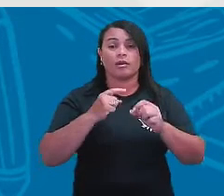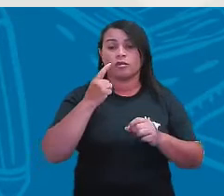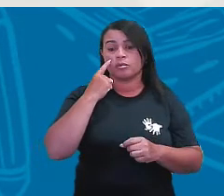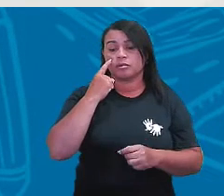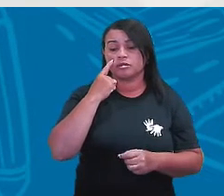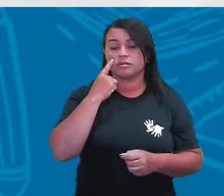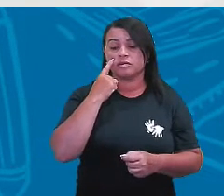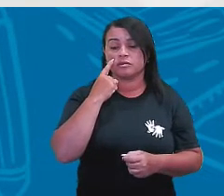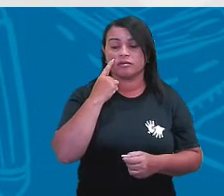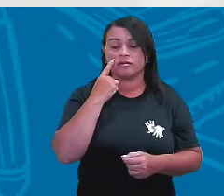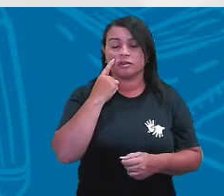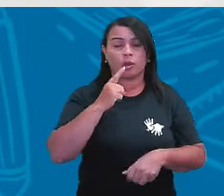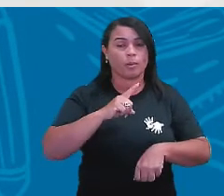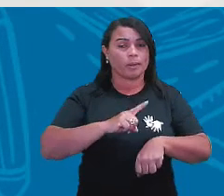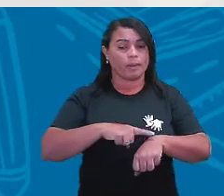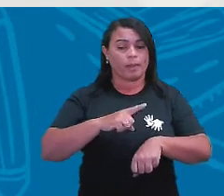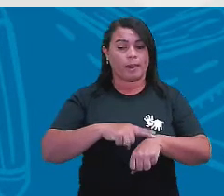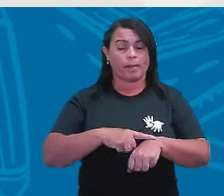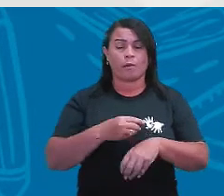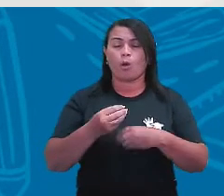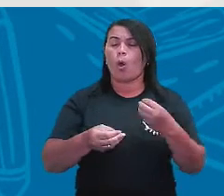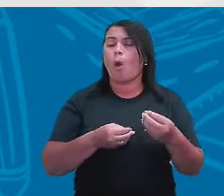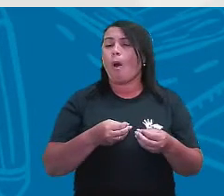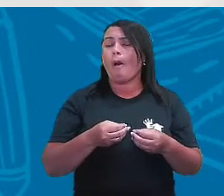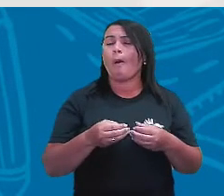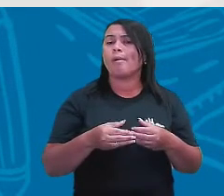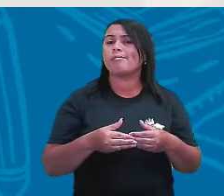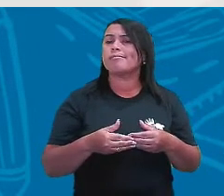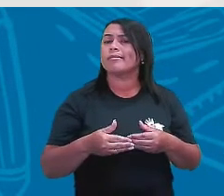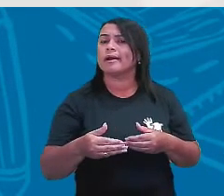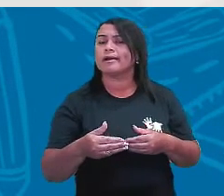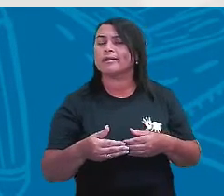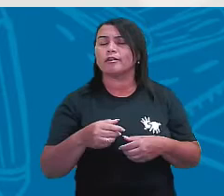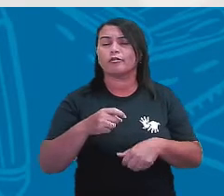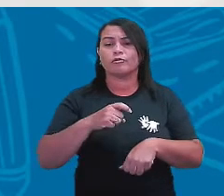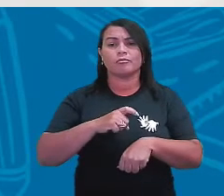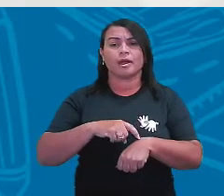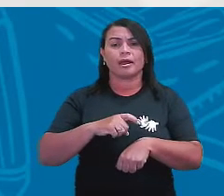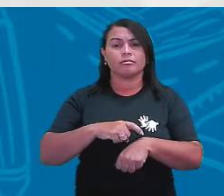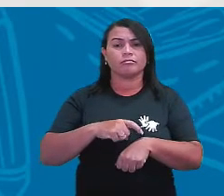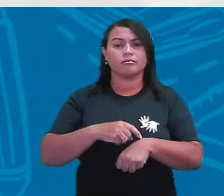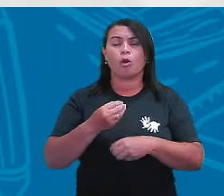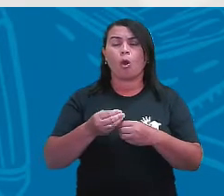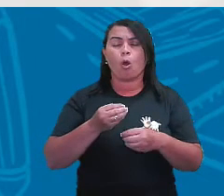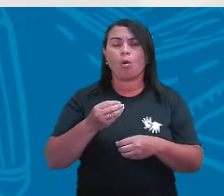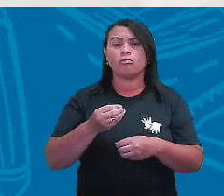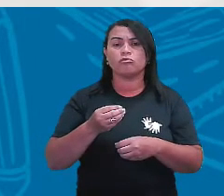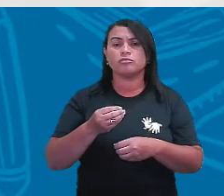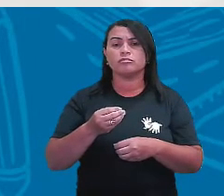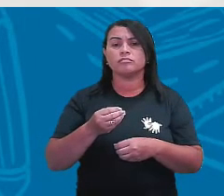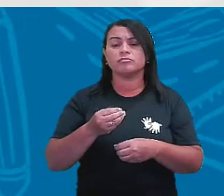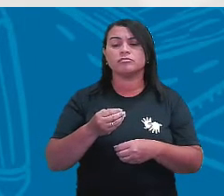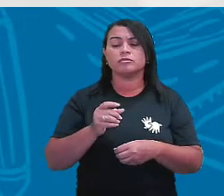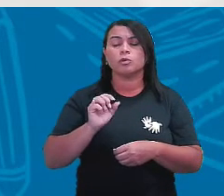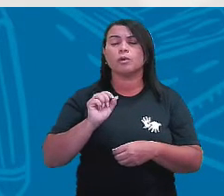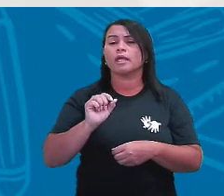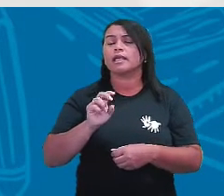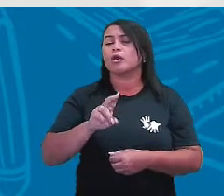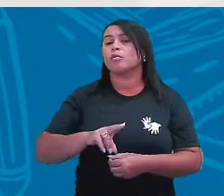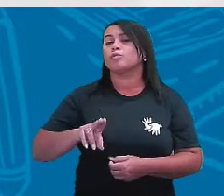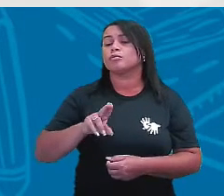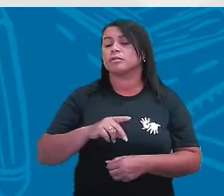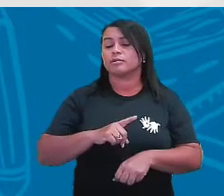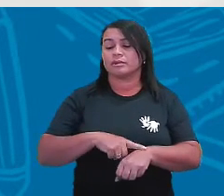as medidas de tempo. Como é que eu faço para marcar o tempo? O que é que eu uso para marcar o